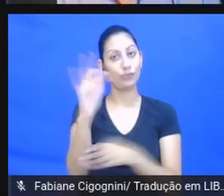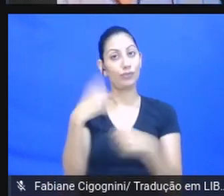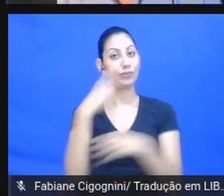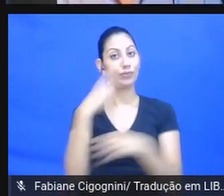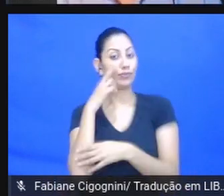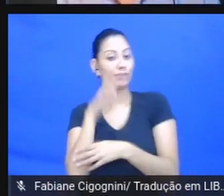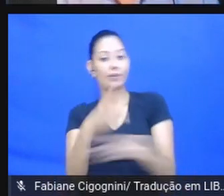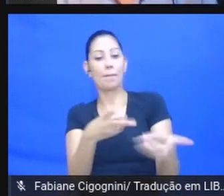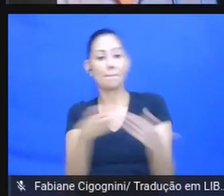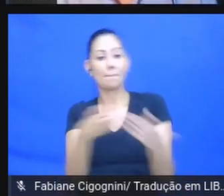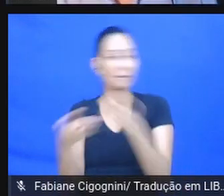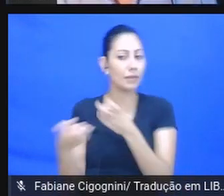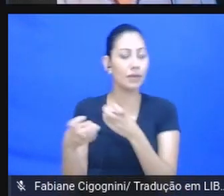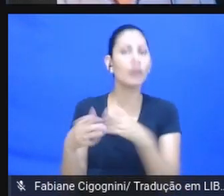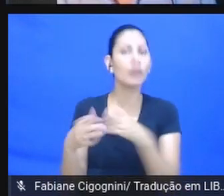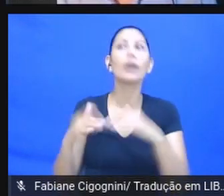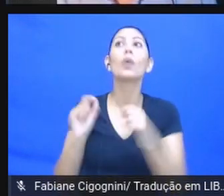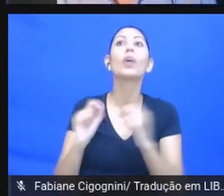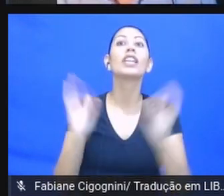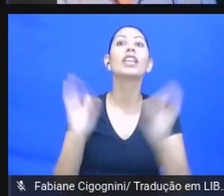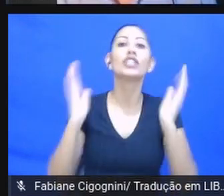ver que avançou. Então,